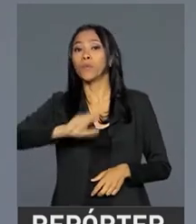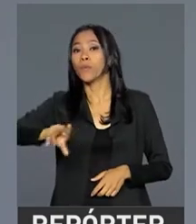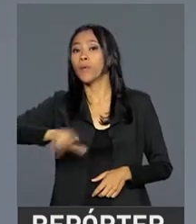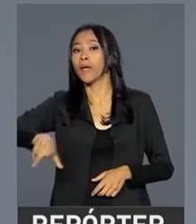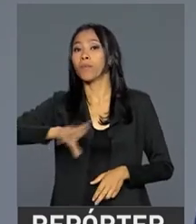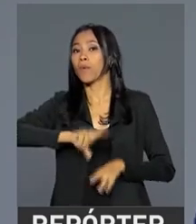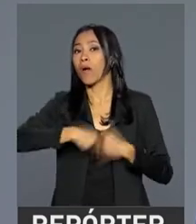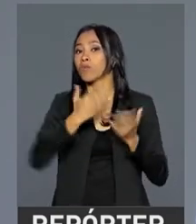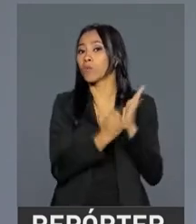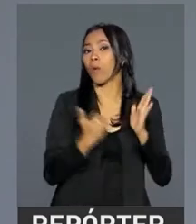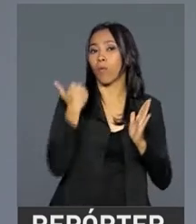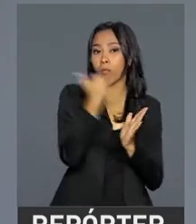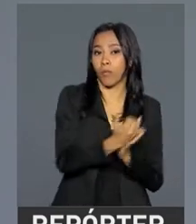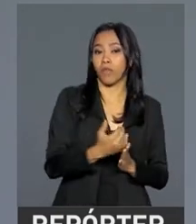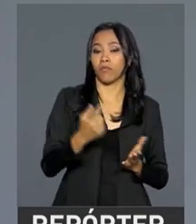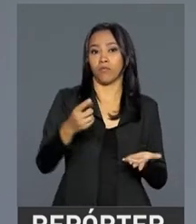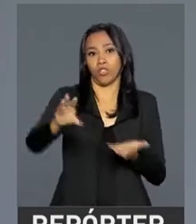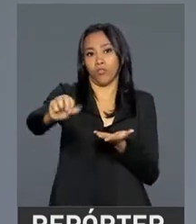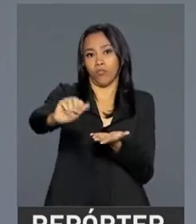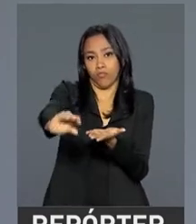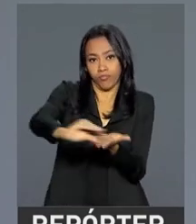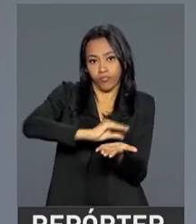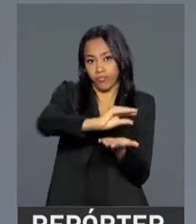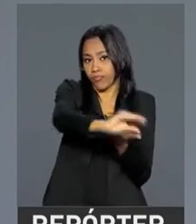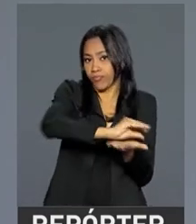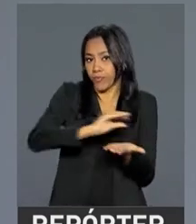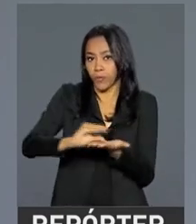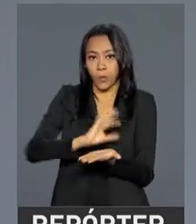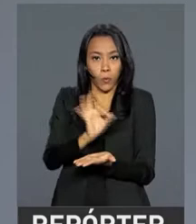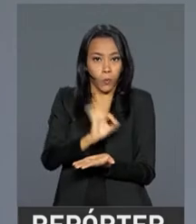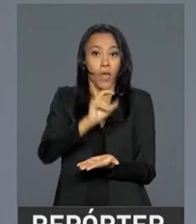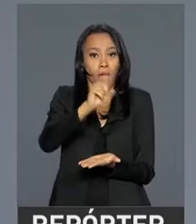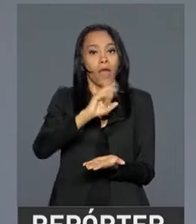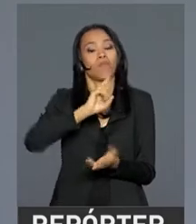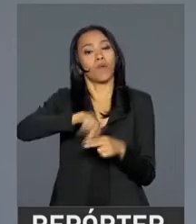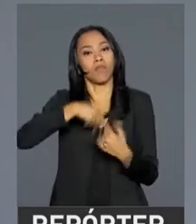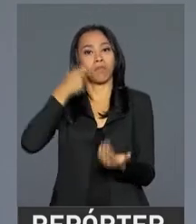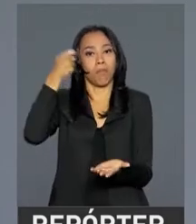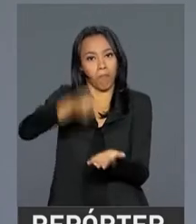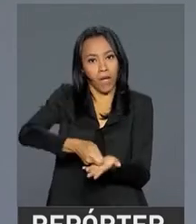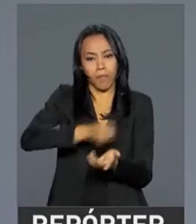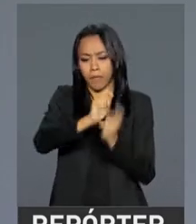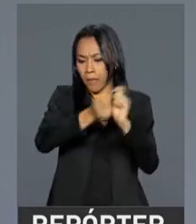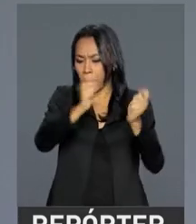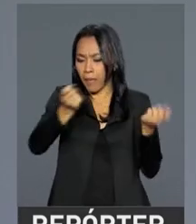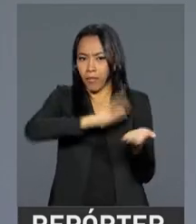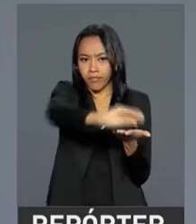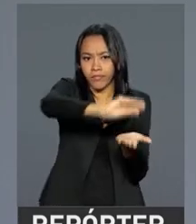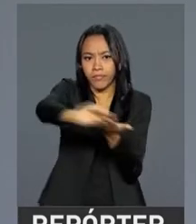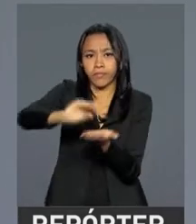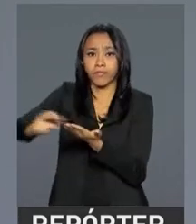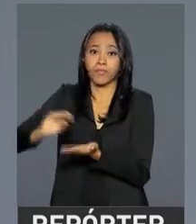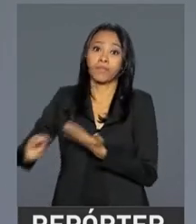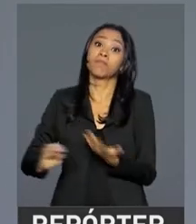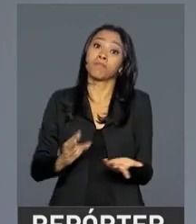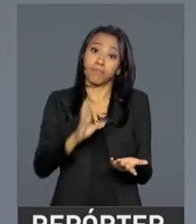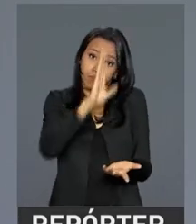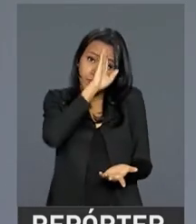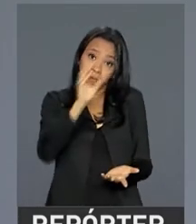investimentos é um déficit gerado pelo aumento das despesas de custeio de pagamento de benefícios principalmente